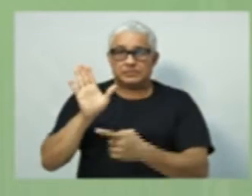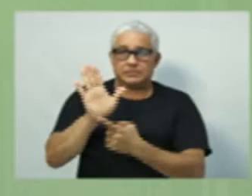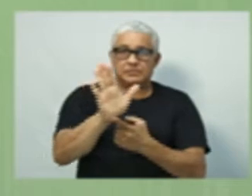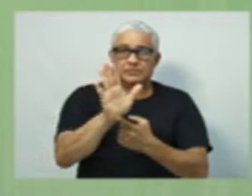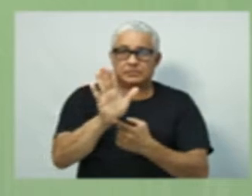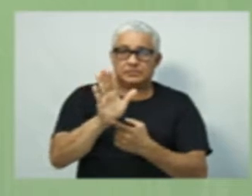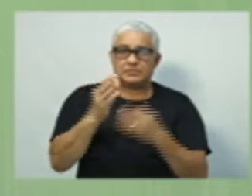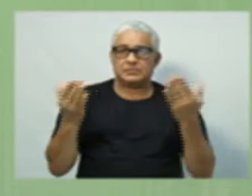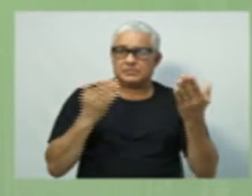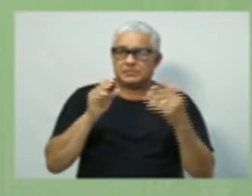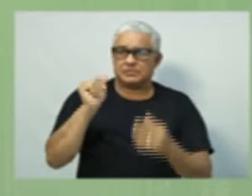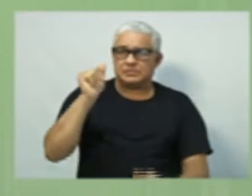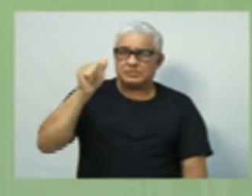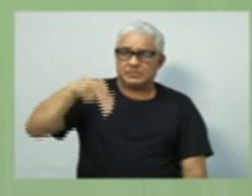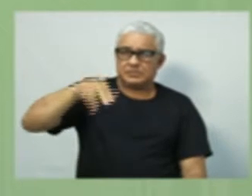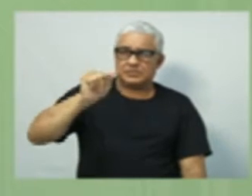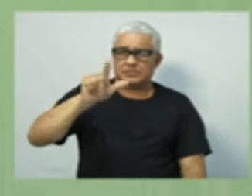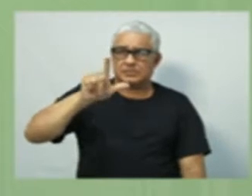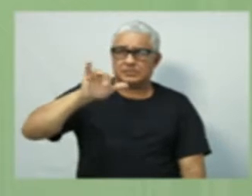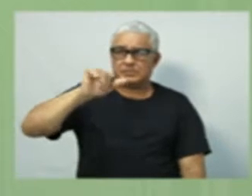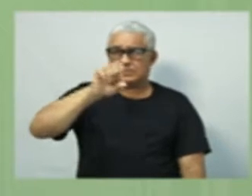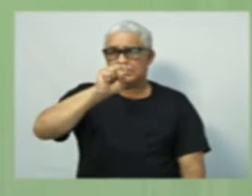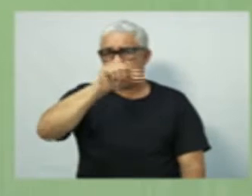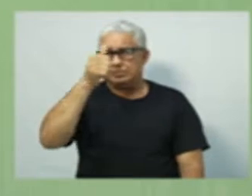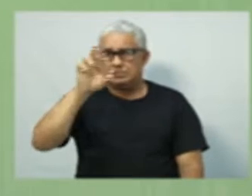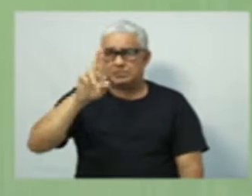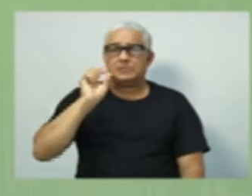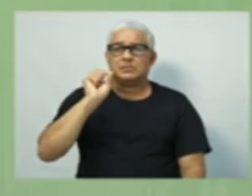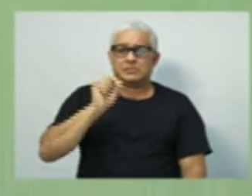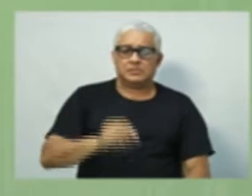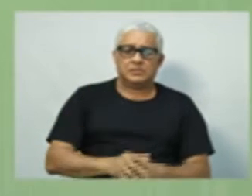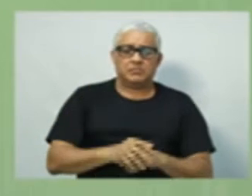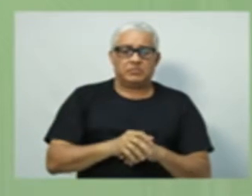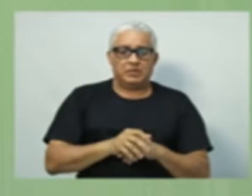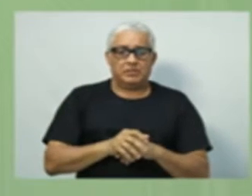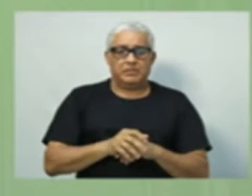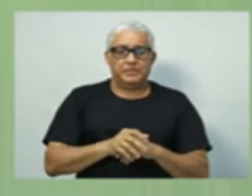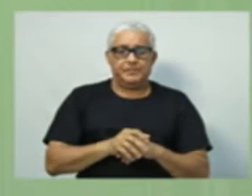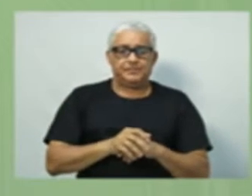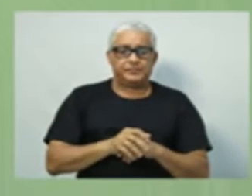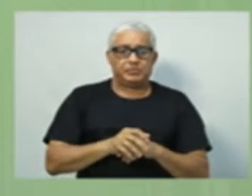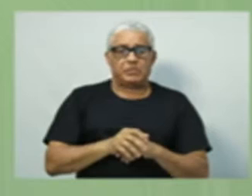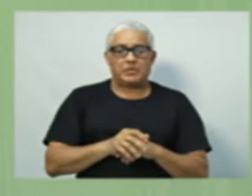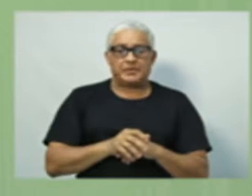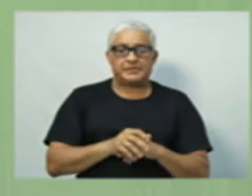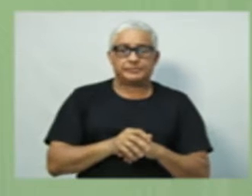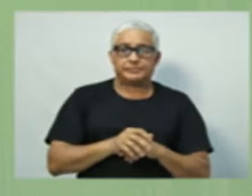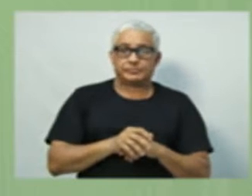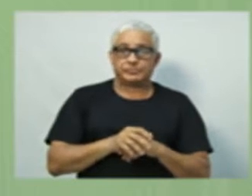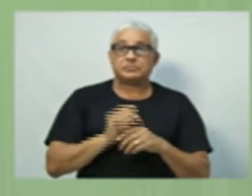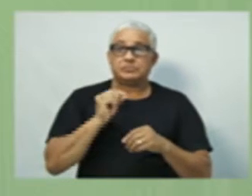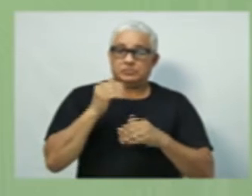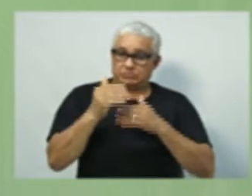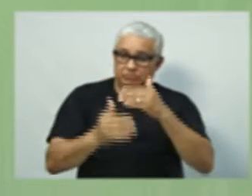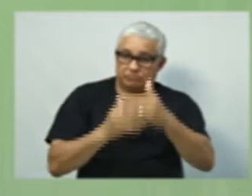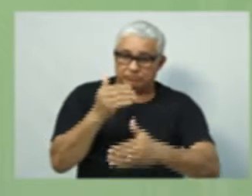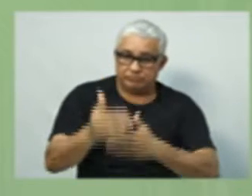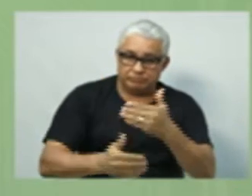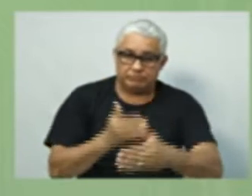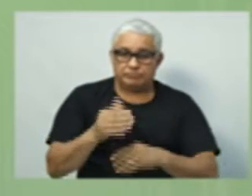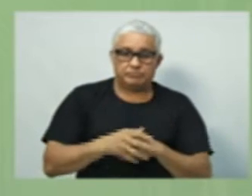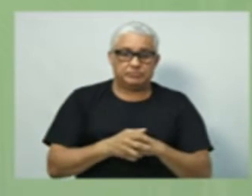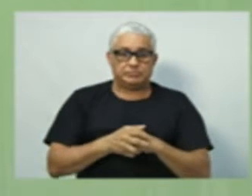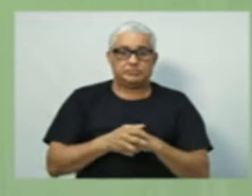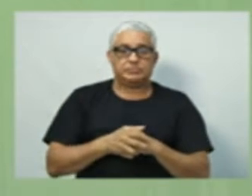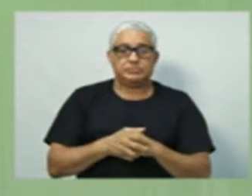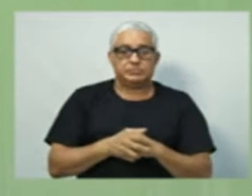analisar analisar é o processo de decomposição análise é desculpa do grego análise de solução é o